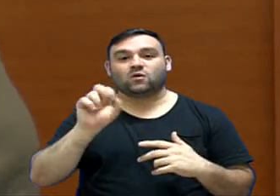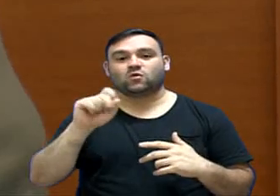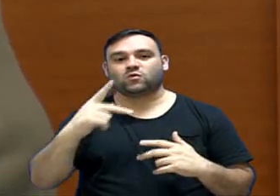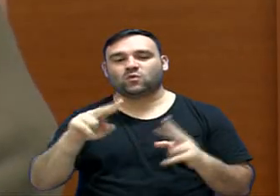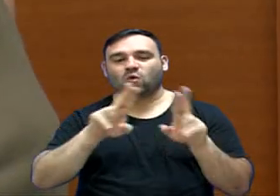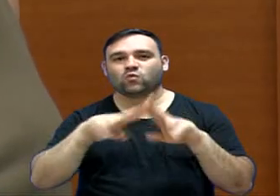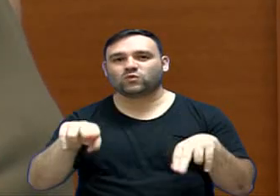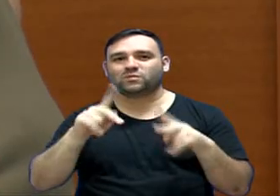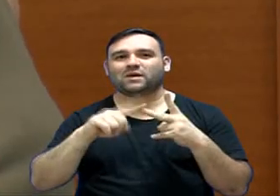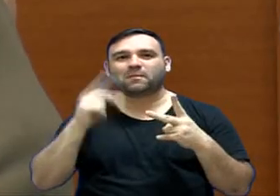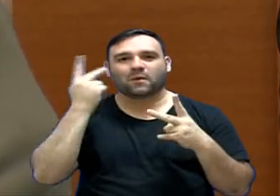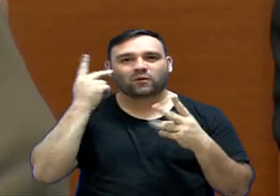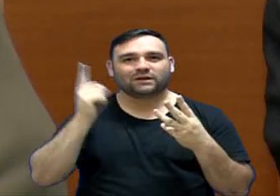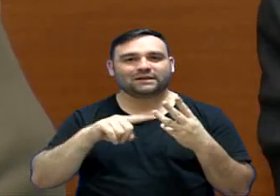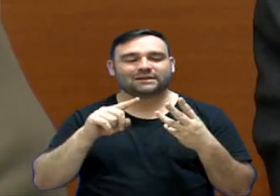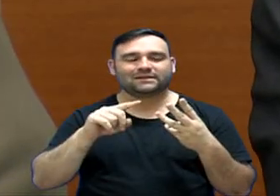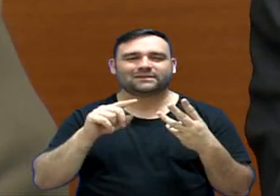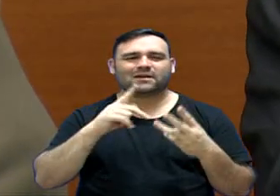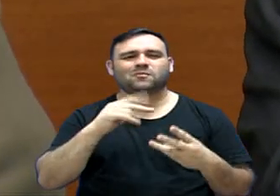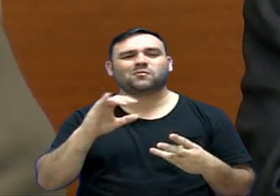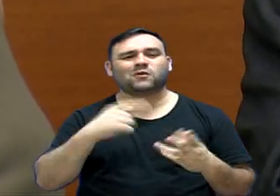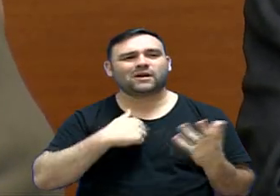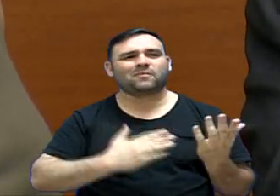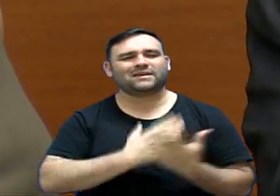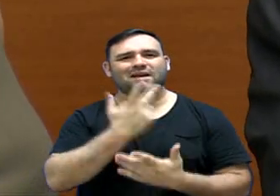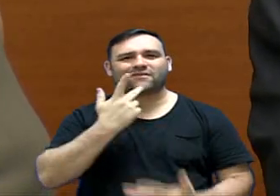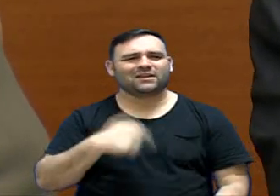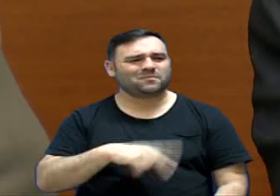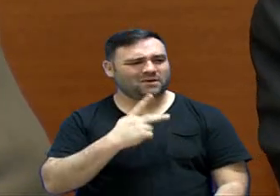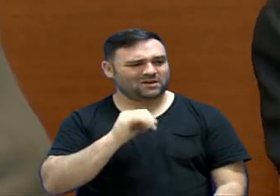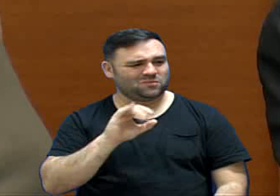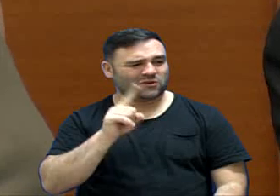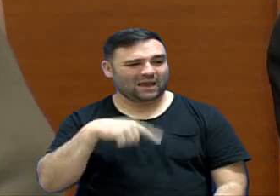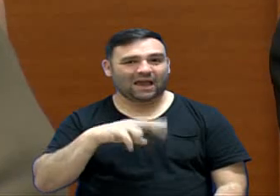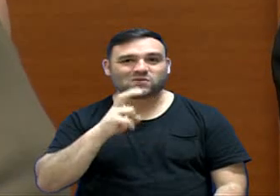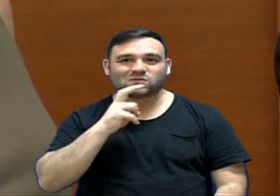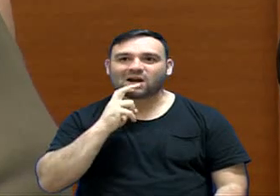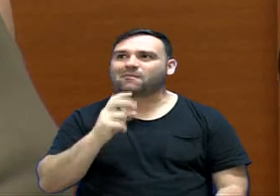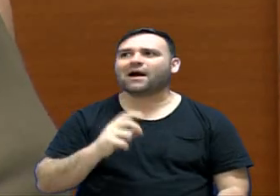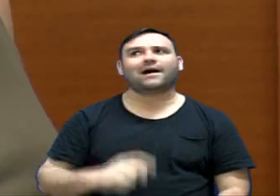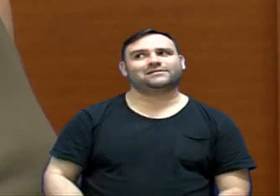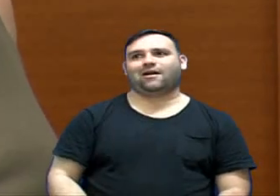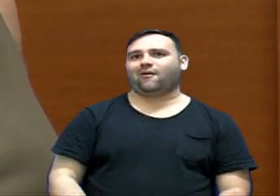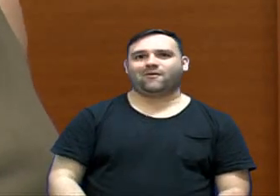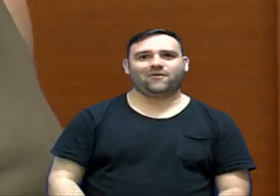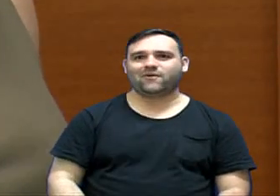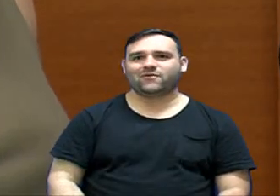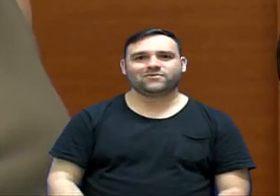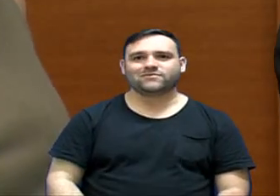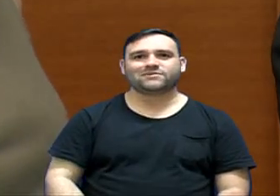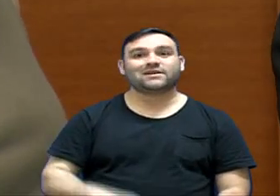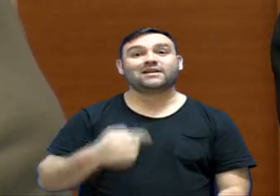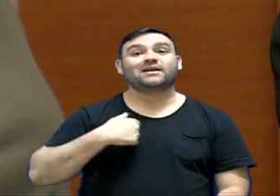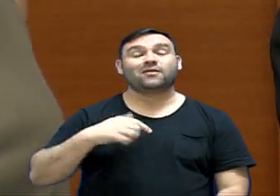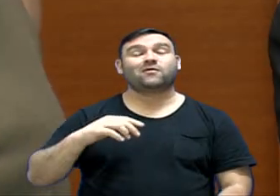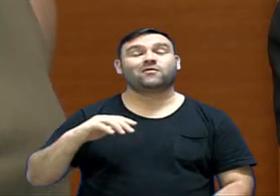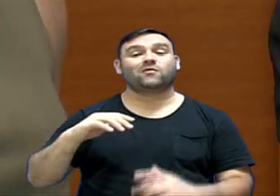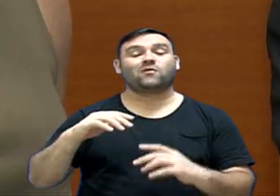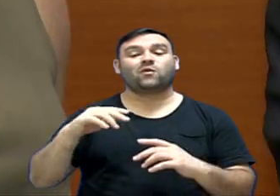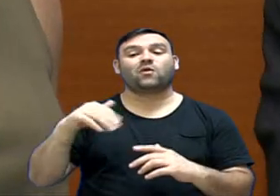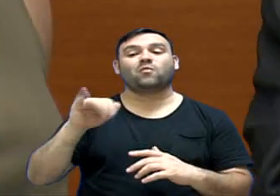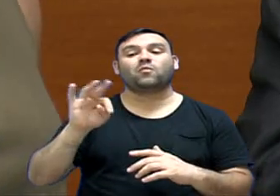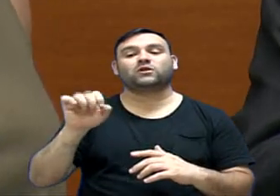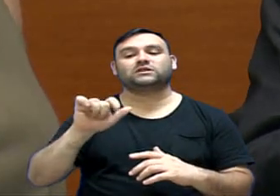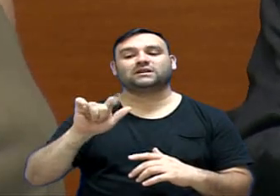Casa e PUC. Aí quando eu passei na PUC, meu irmão falou, mas a PUC fica em Sorocaba. Eu falei, não, a PUC fica na Monte Alegre. Não, a PUC